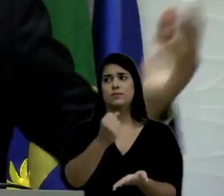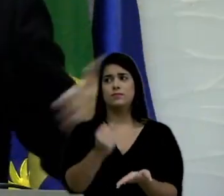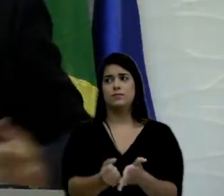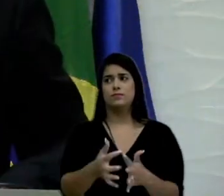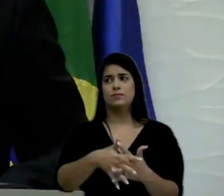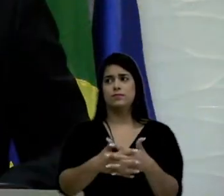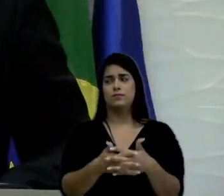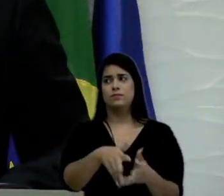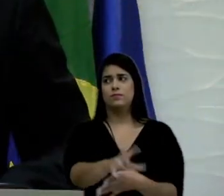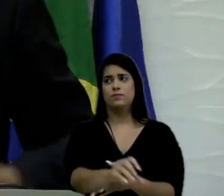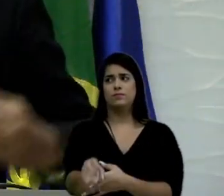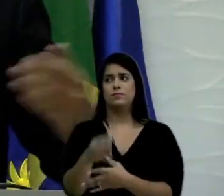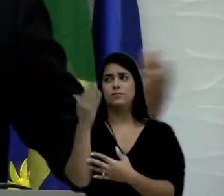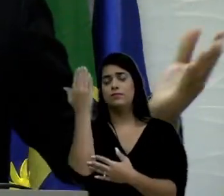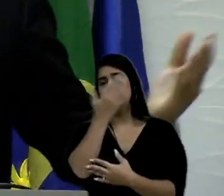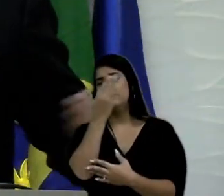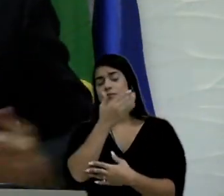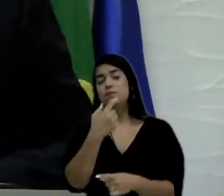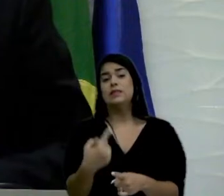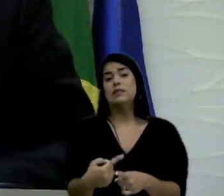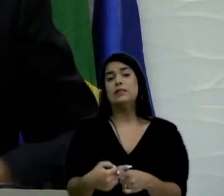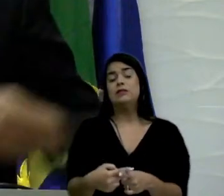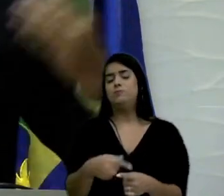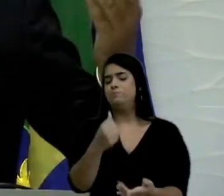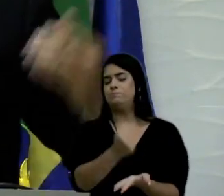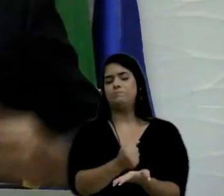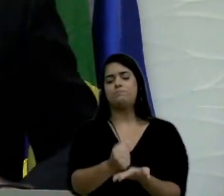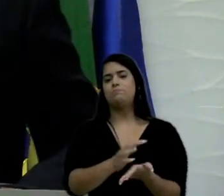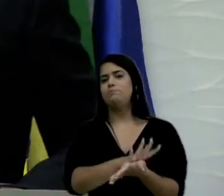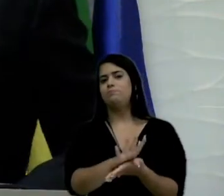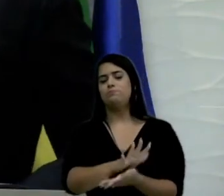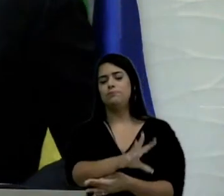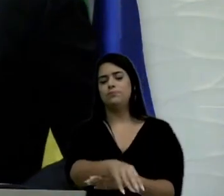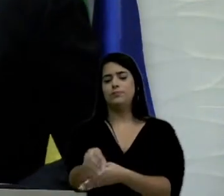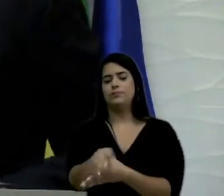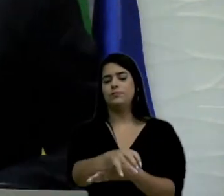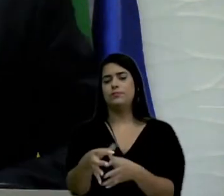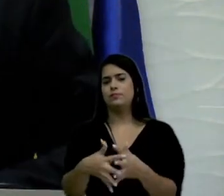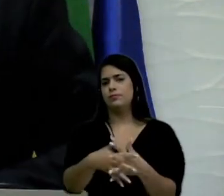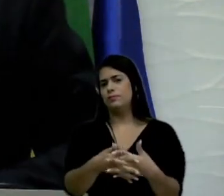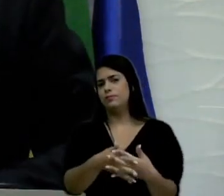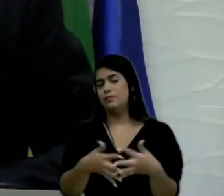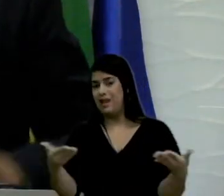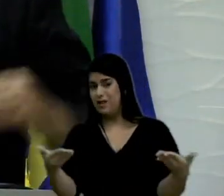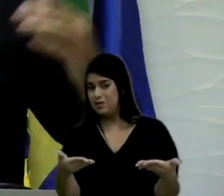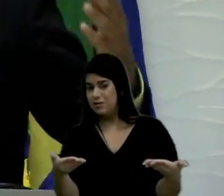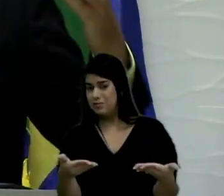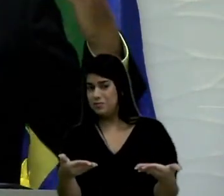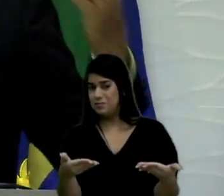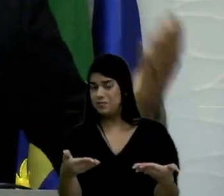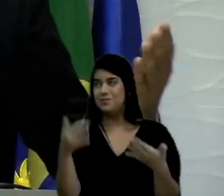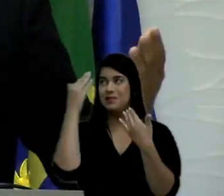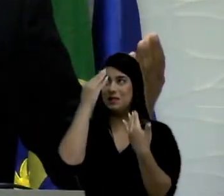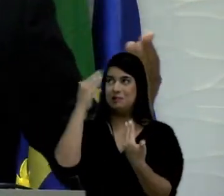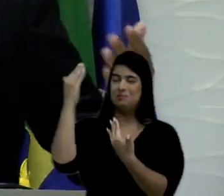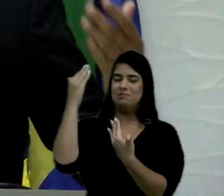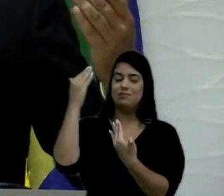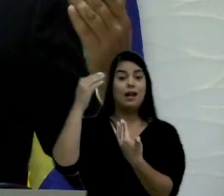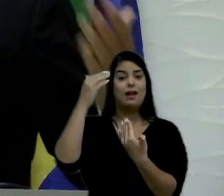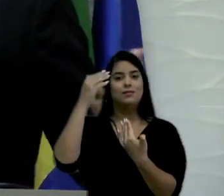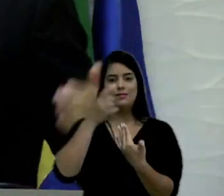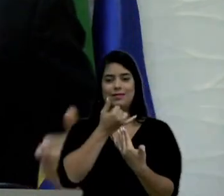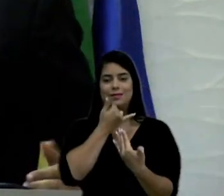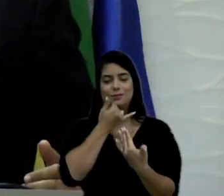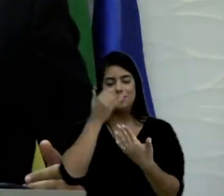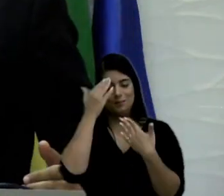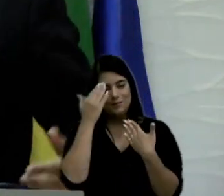tá vendo porque não contrataram os tratores para colocar e hoje graças a Débora Almeida Nossa